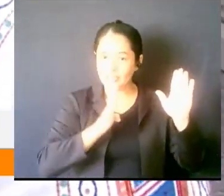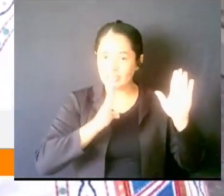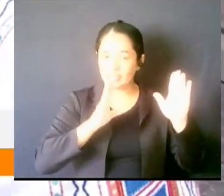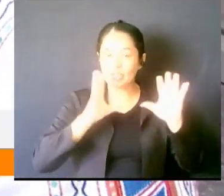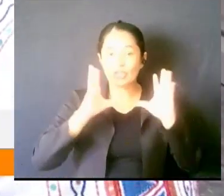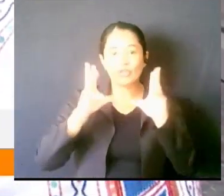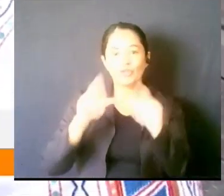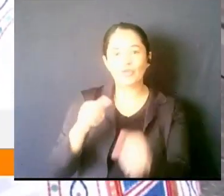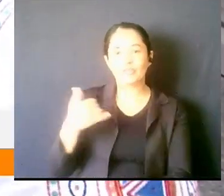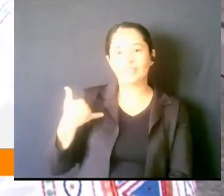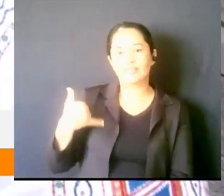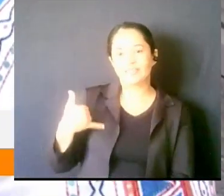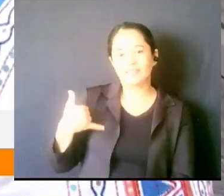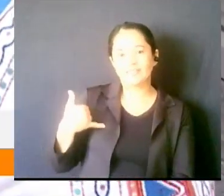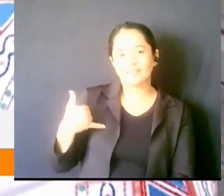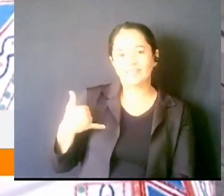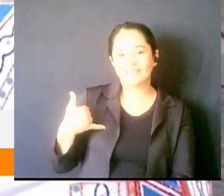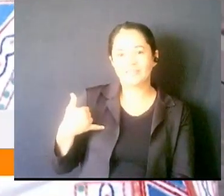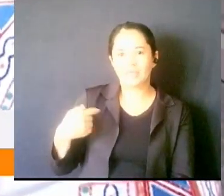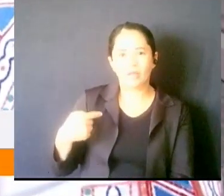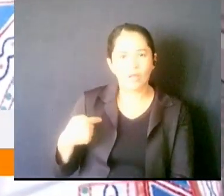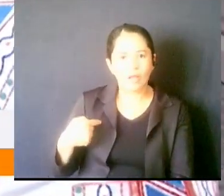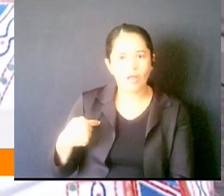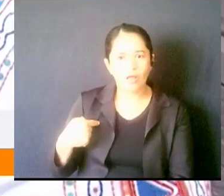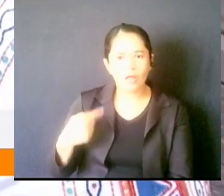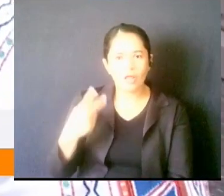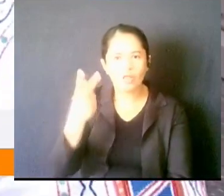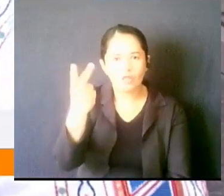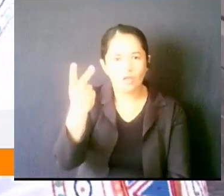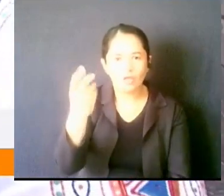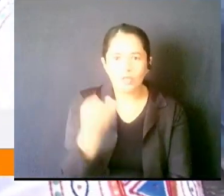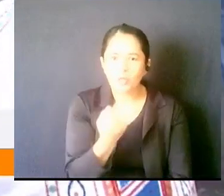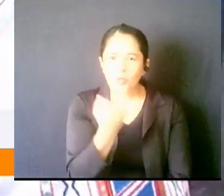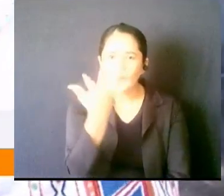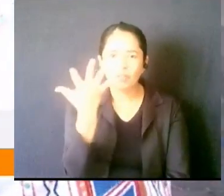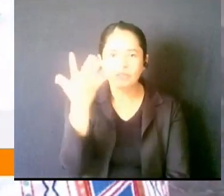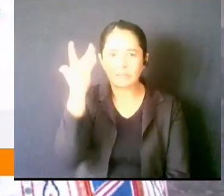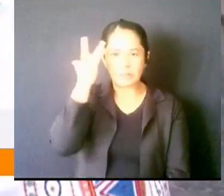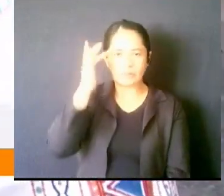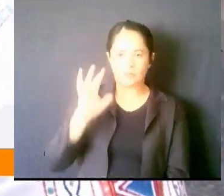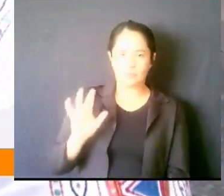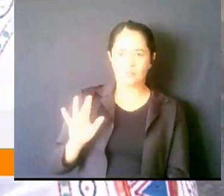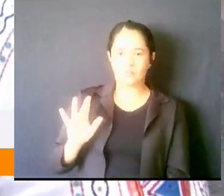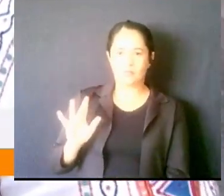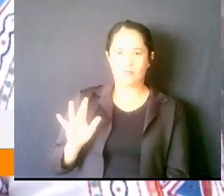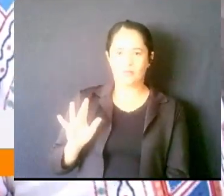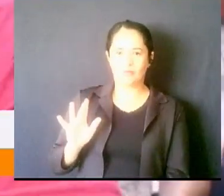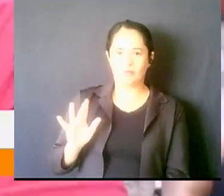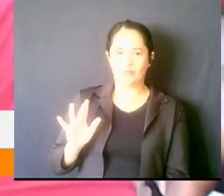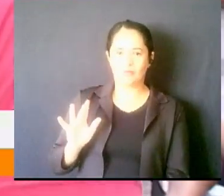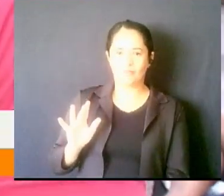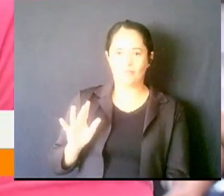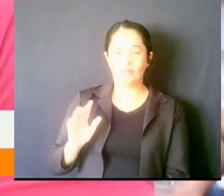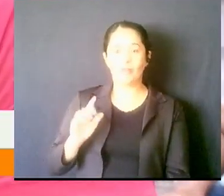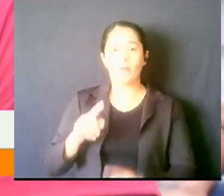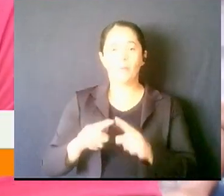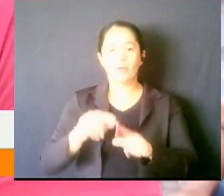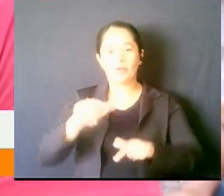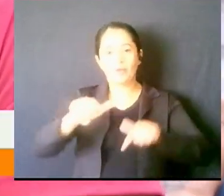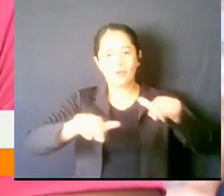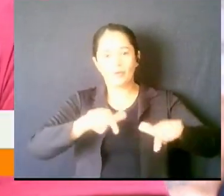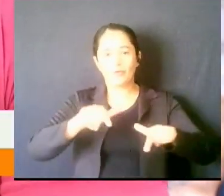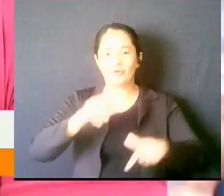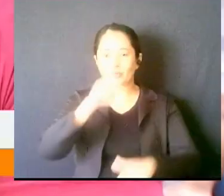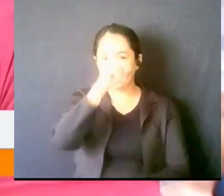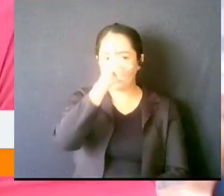assim, a quantidade assim, de 12, não sabia. Mesmo que eu trabalhe assim, na área de hospital, eu não sabia. Foi bem difícil, né? Com